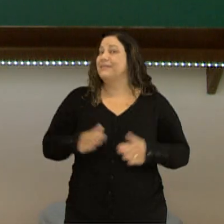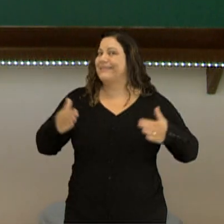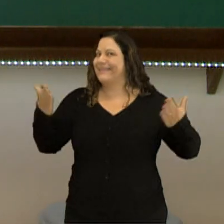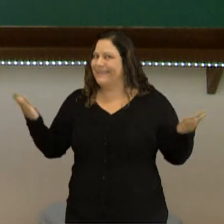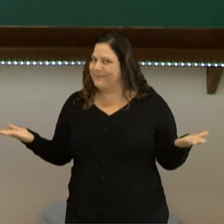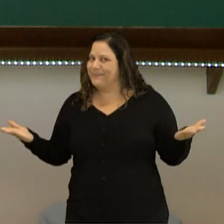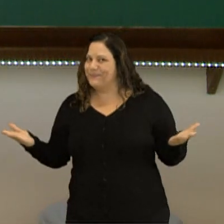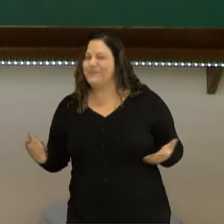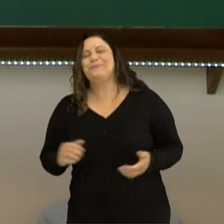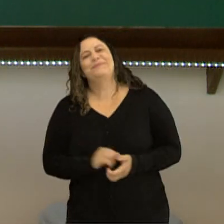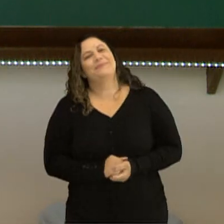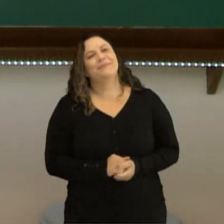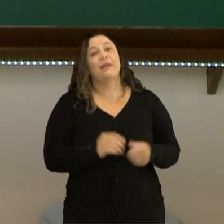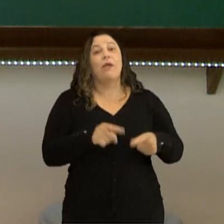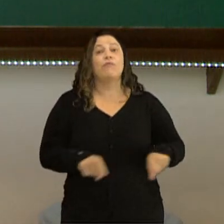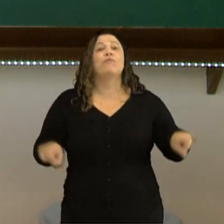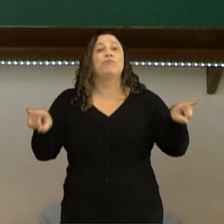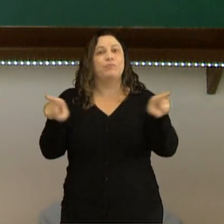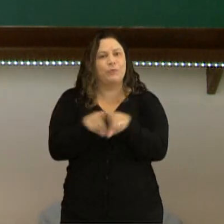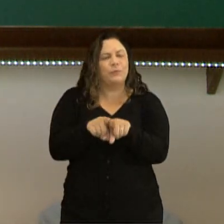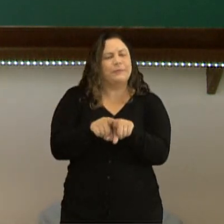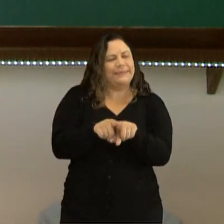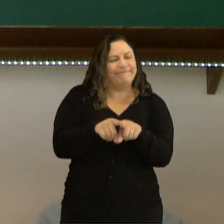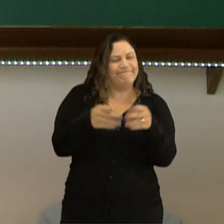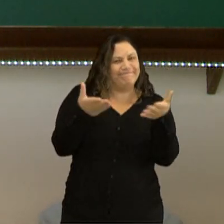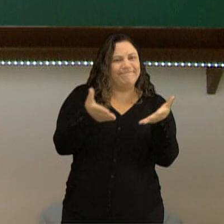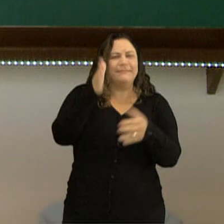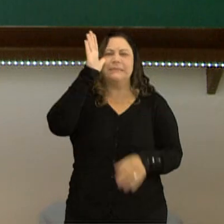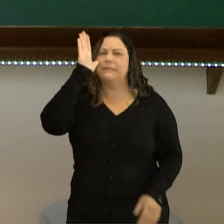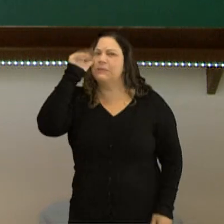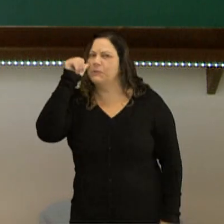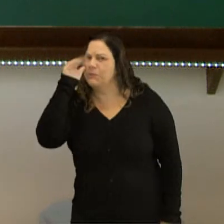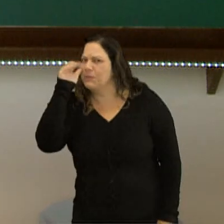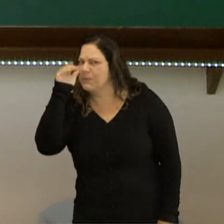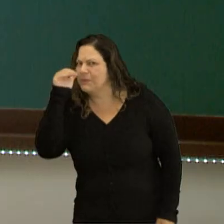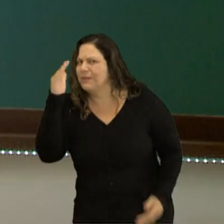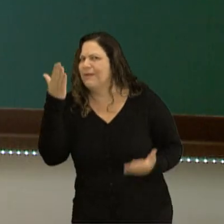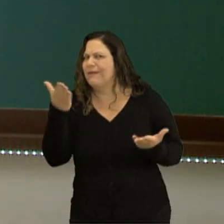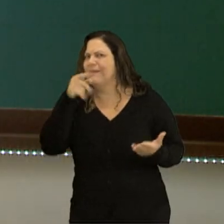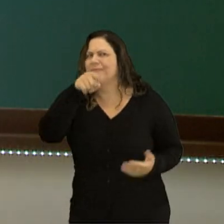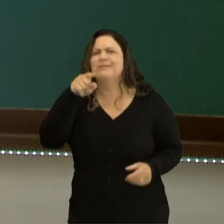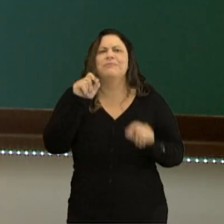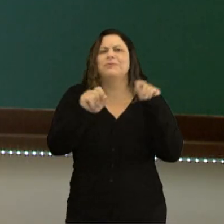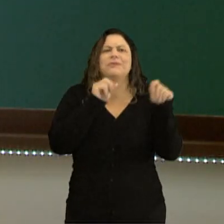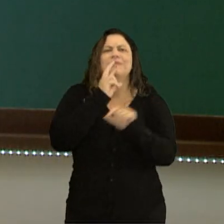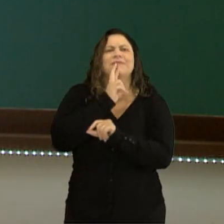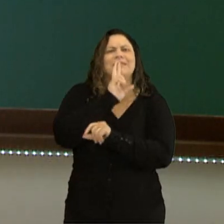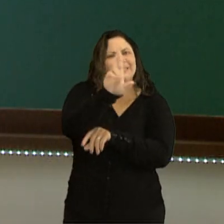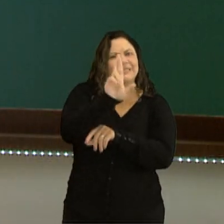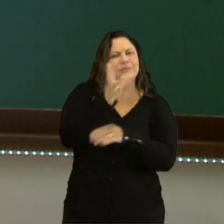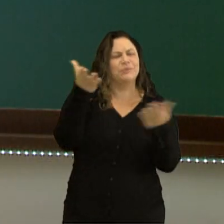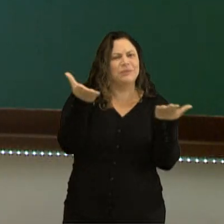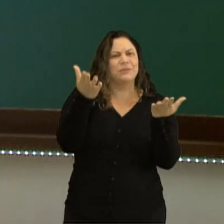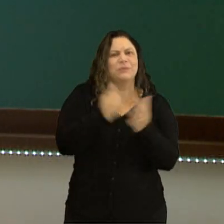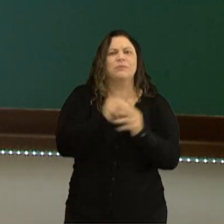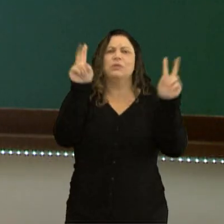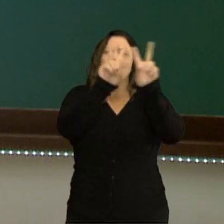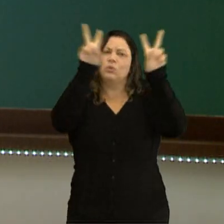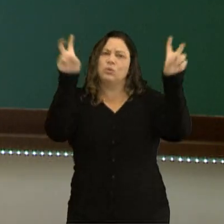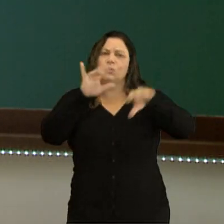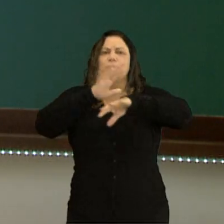E aí, turma, voltei e, para variar, curiosa para saber o que você respondeu sobre as